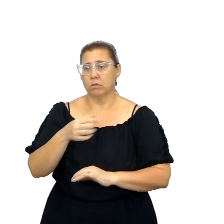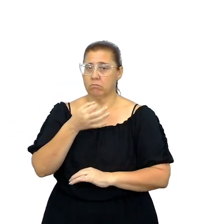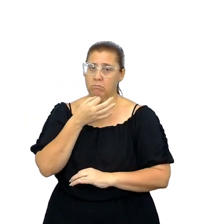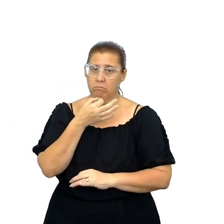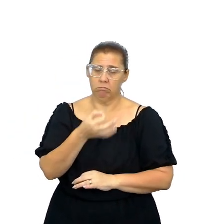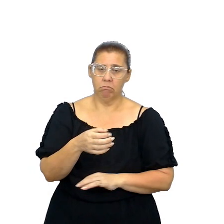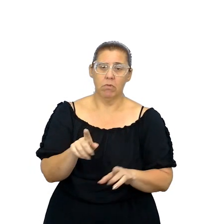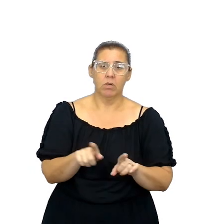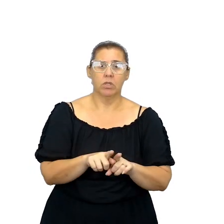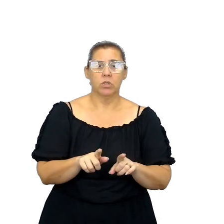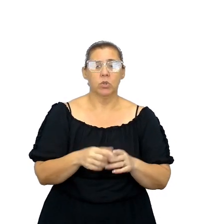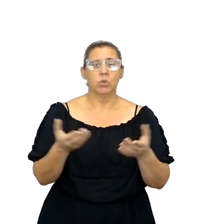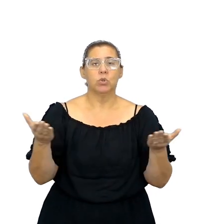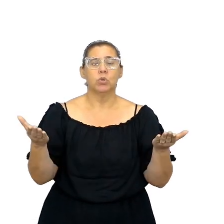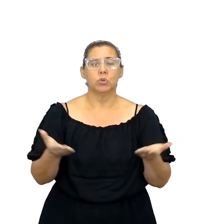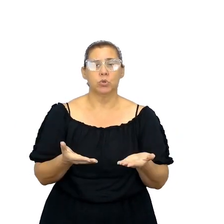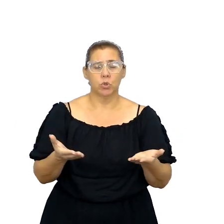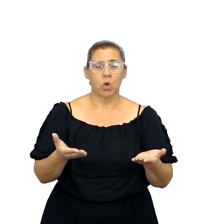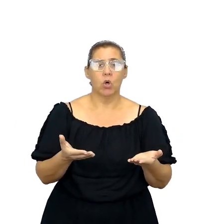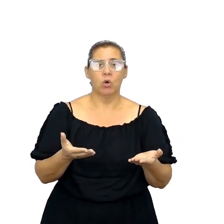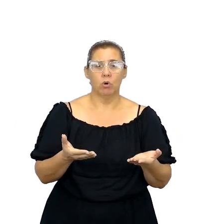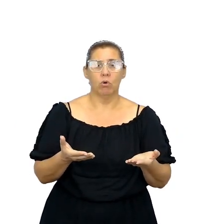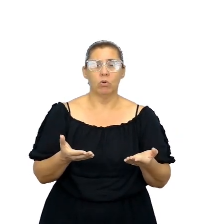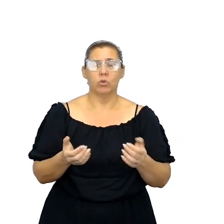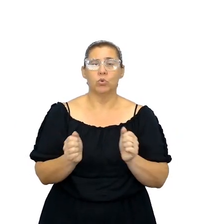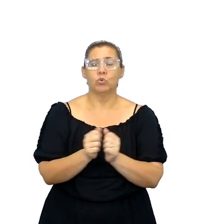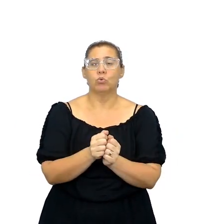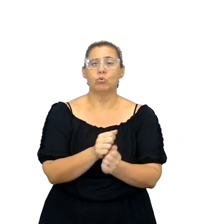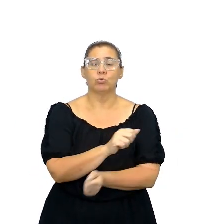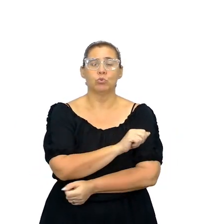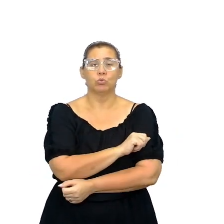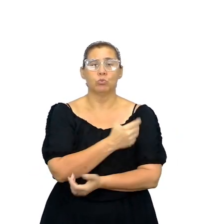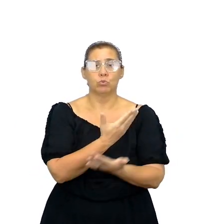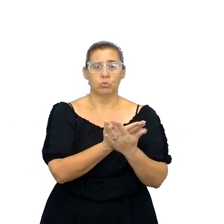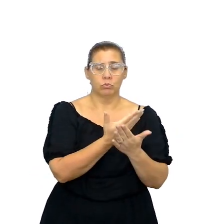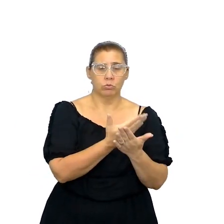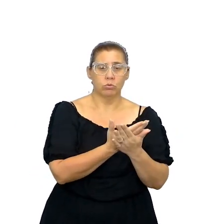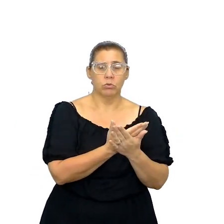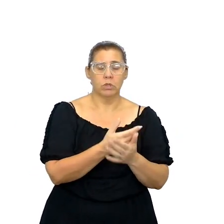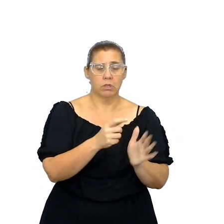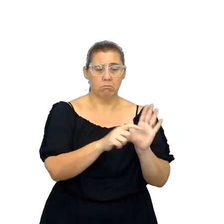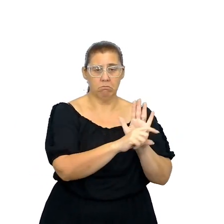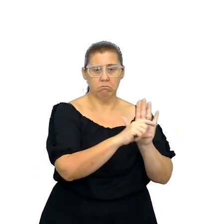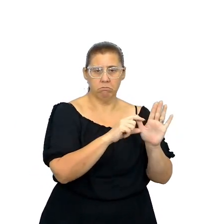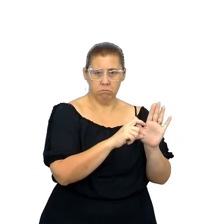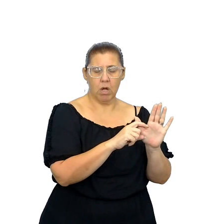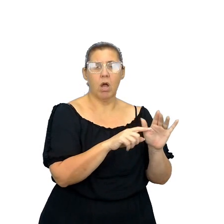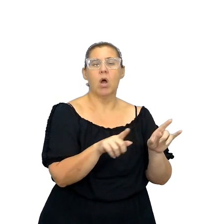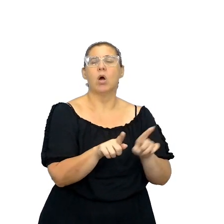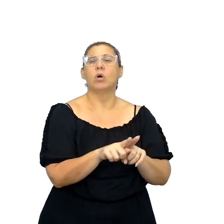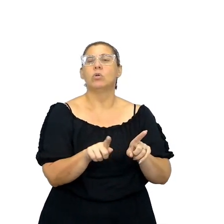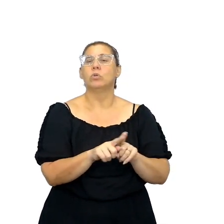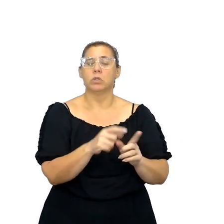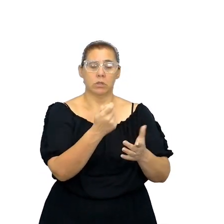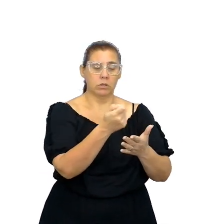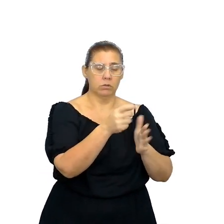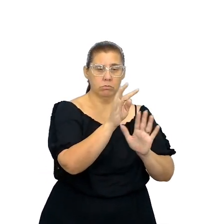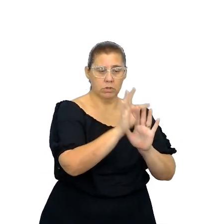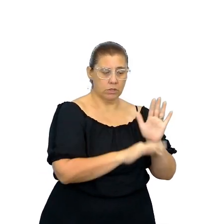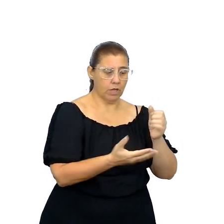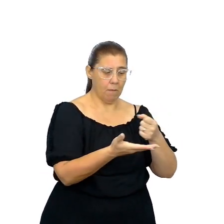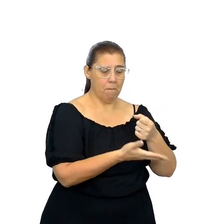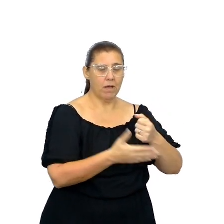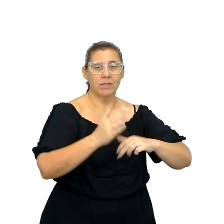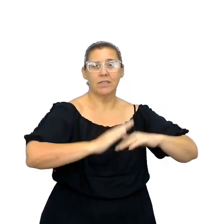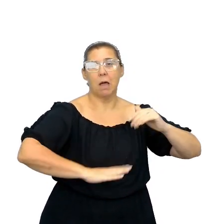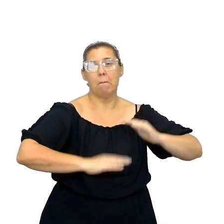de Rojo e Cordeiro, né, em seus estudos. E, segundo essas autoras, o texto também é a base das